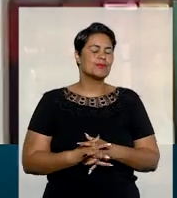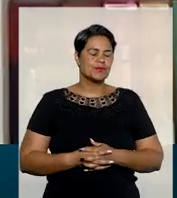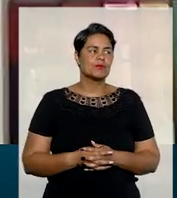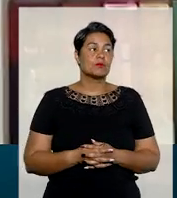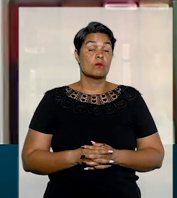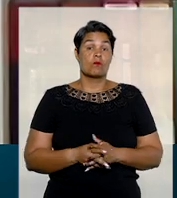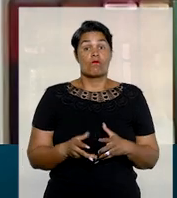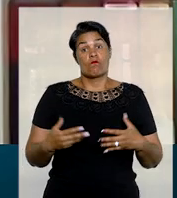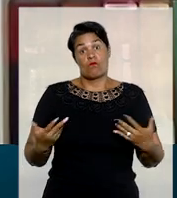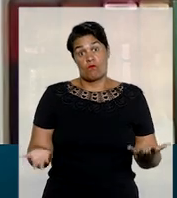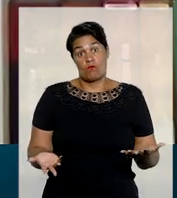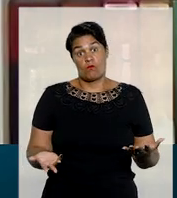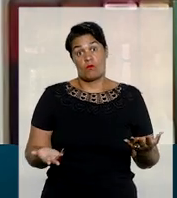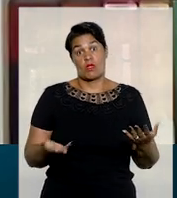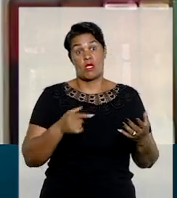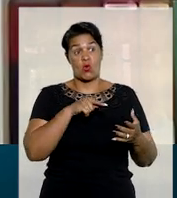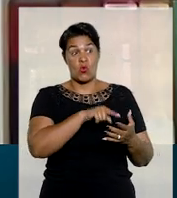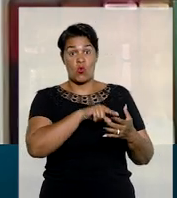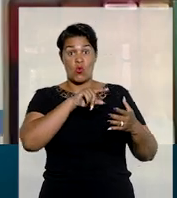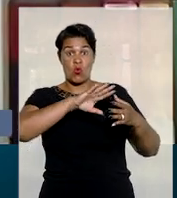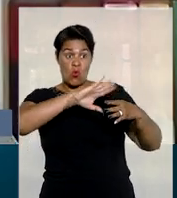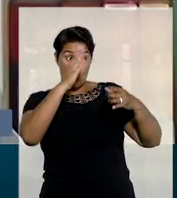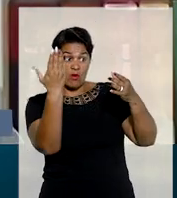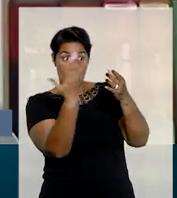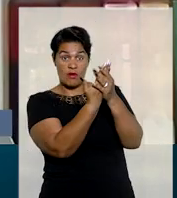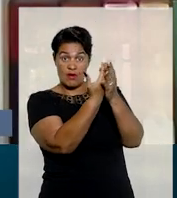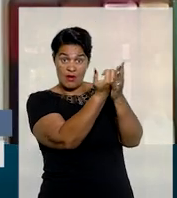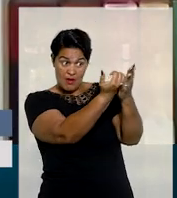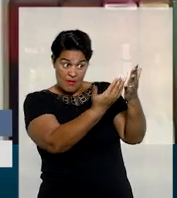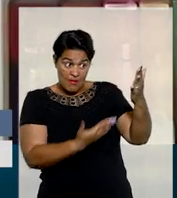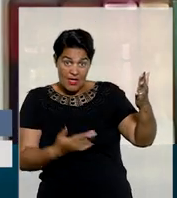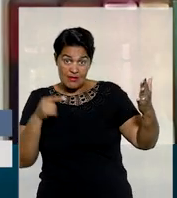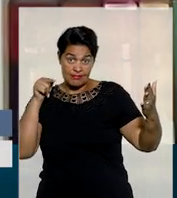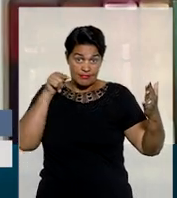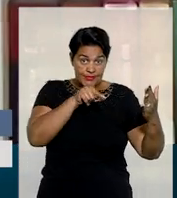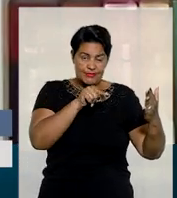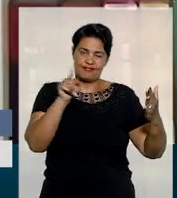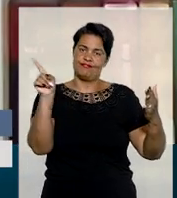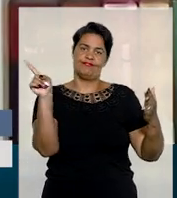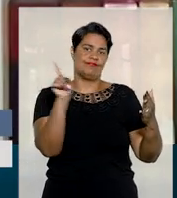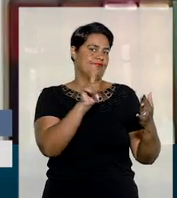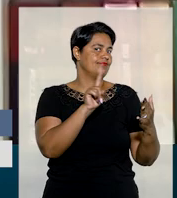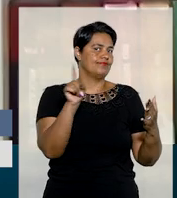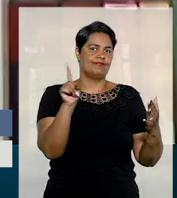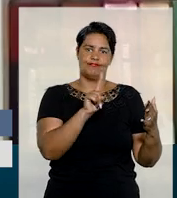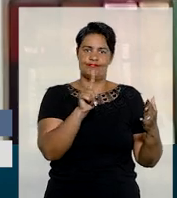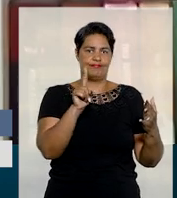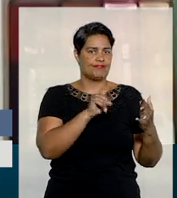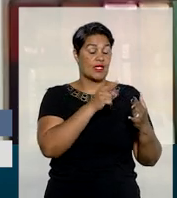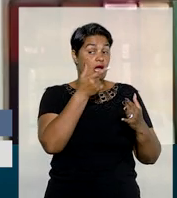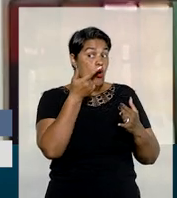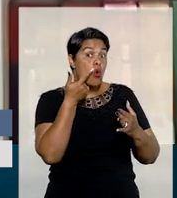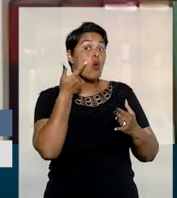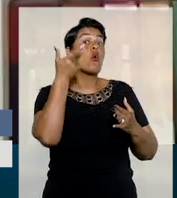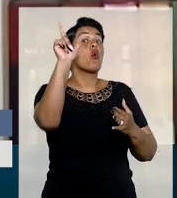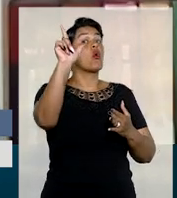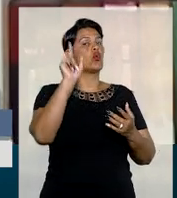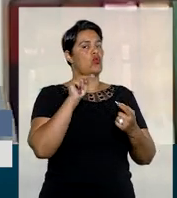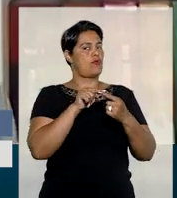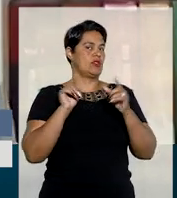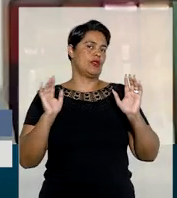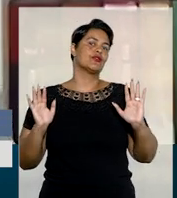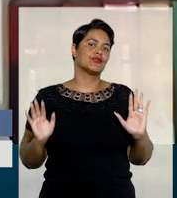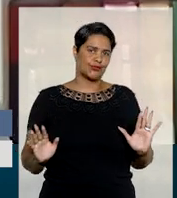que a professora Thais mencionou. Agora, não é para isso que se presta, a princípio, os embargos de declaração. Quer